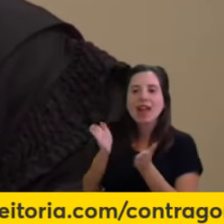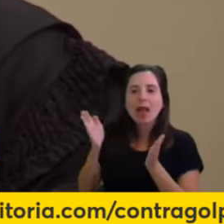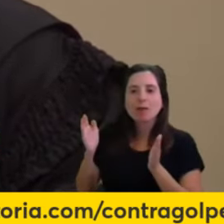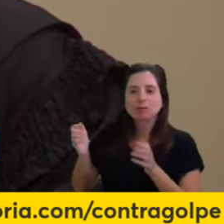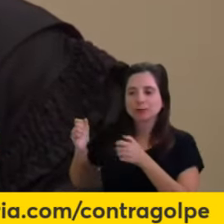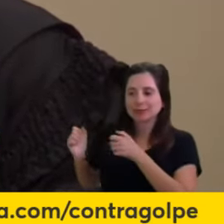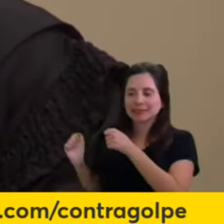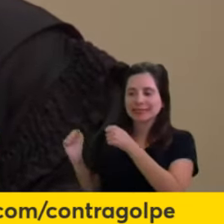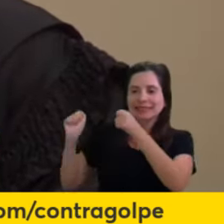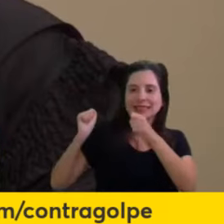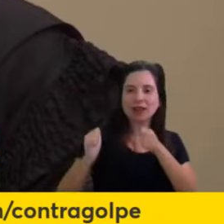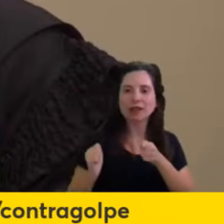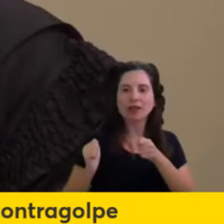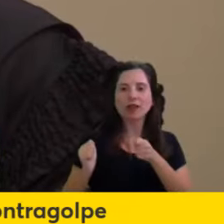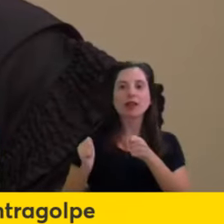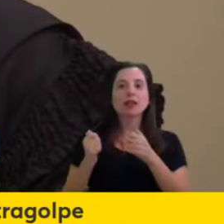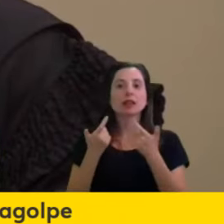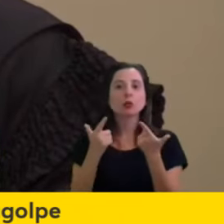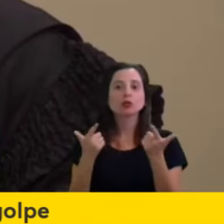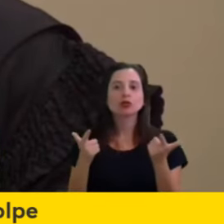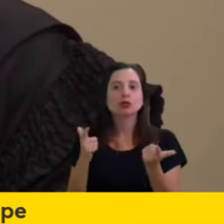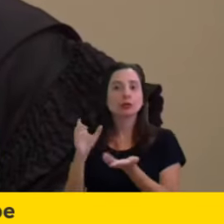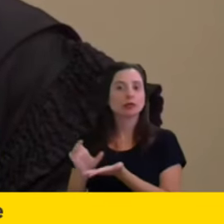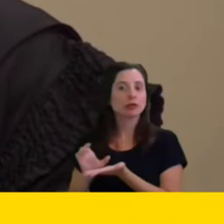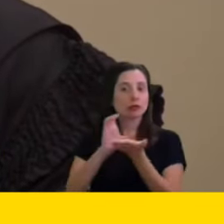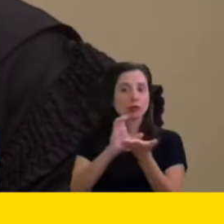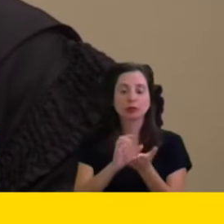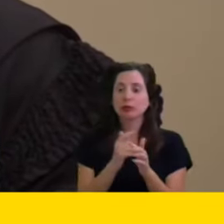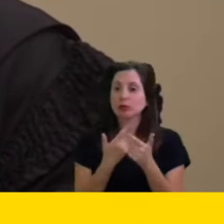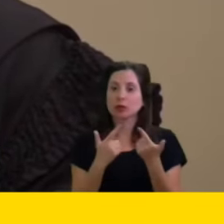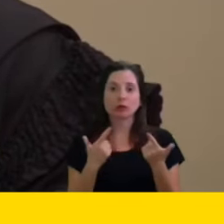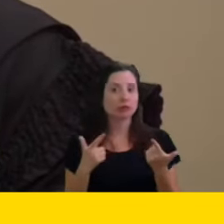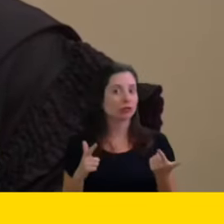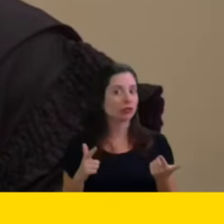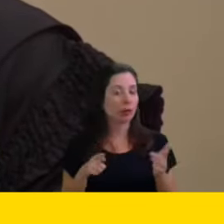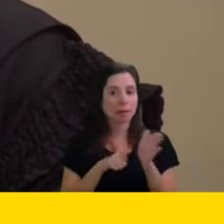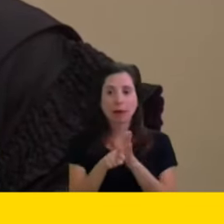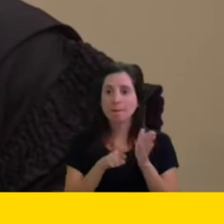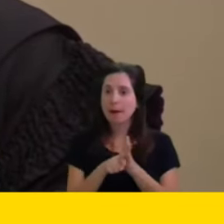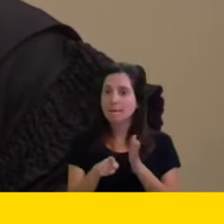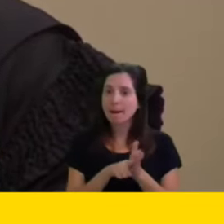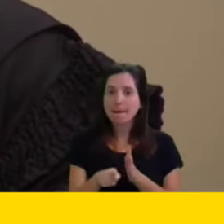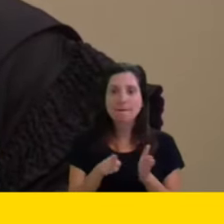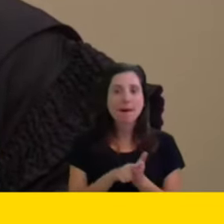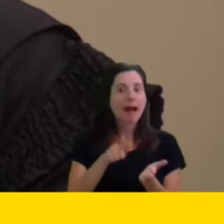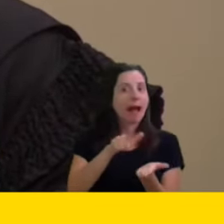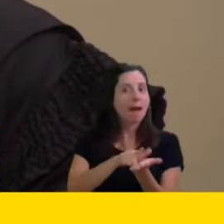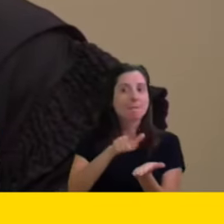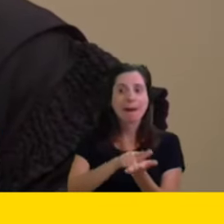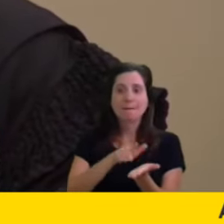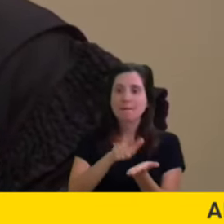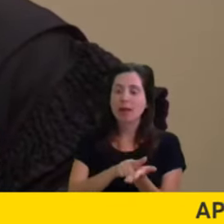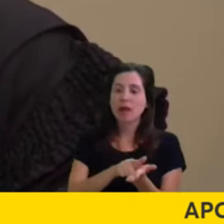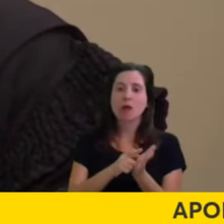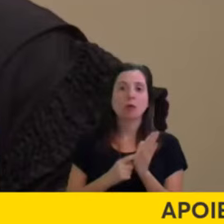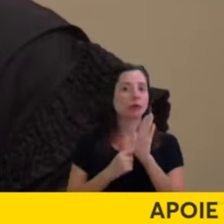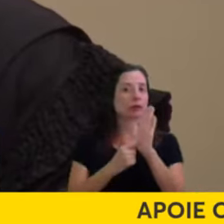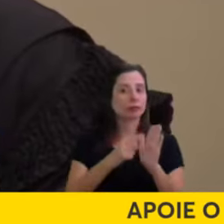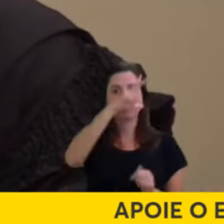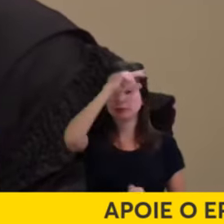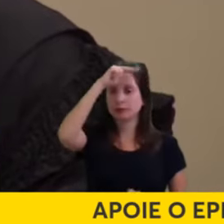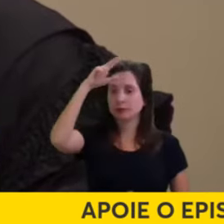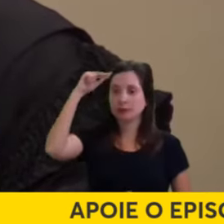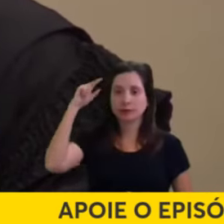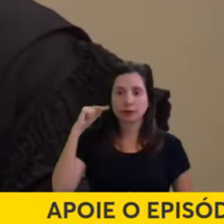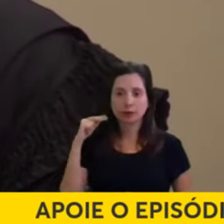de fonte ilícita desses recursos não havia questionamento formal ou material em relação à nota fiscal apresentada pelo vice-prefeito então por isso com o